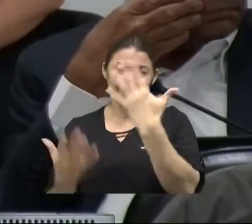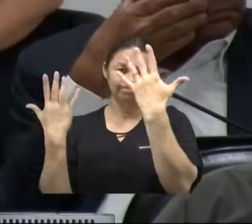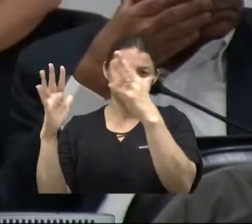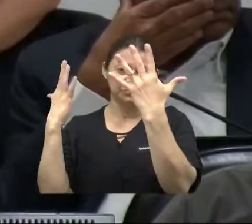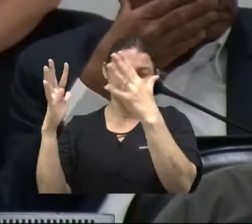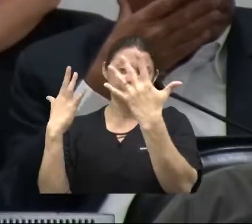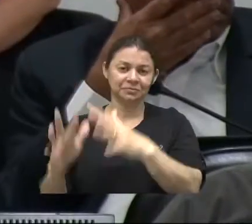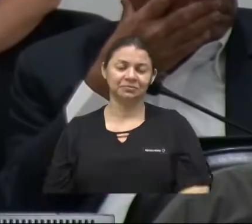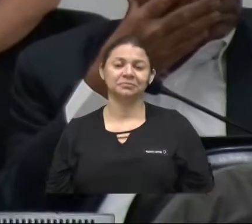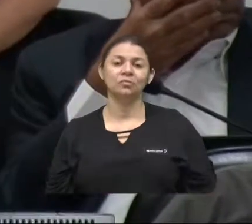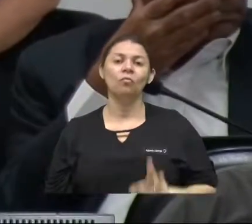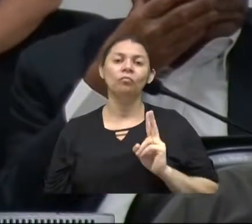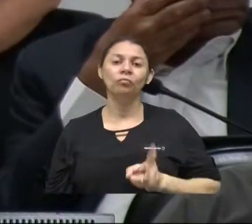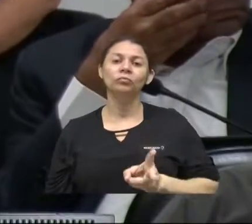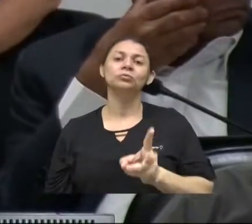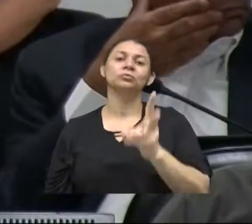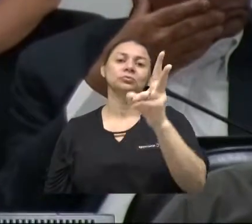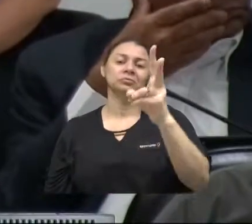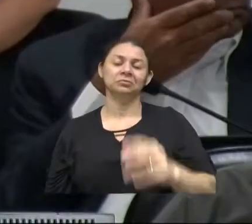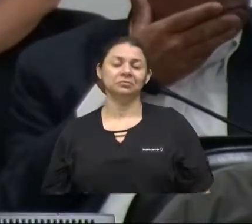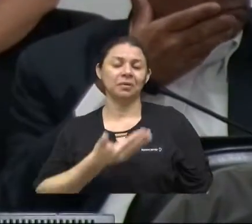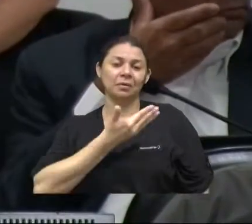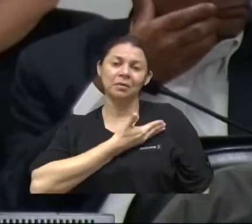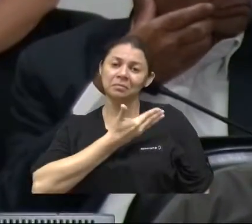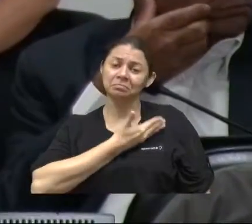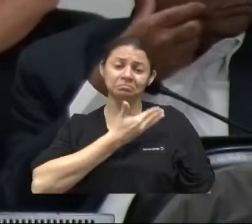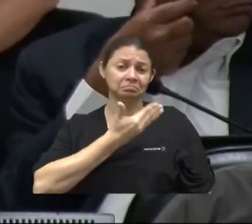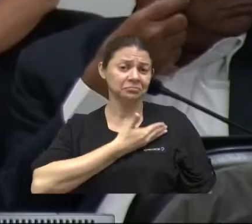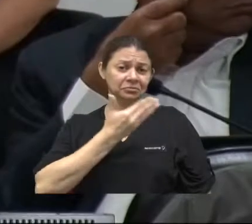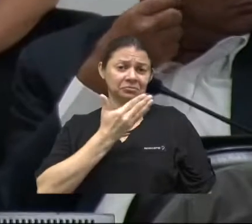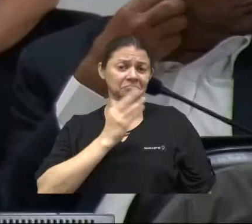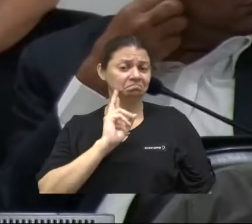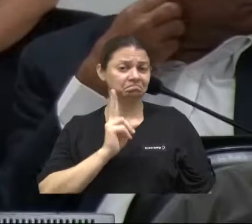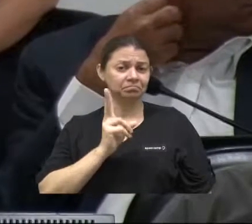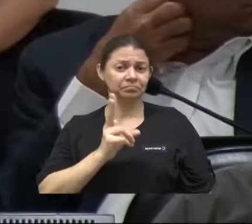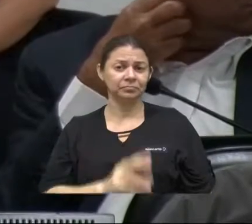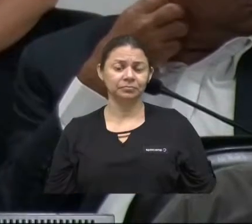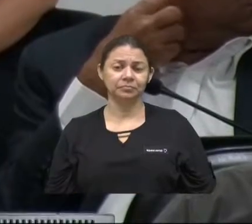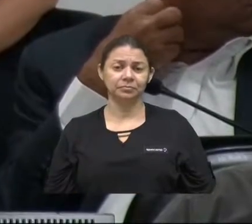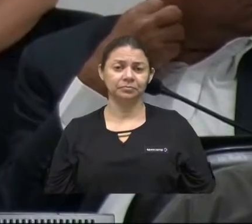Continuaremos sendo amigos, e assim eu espero,